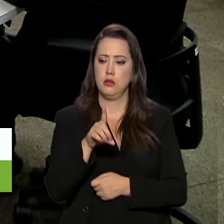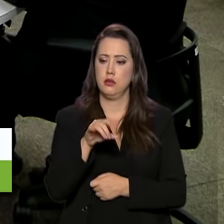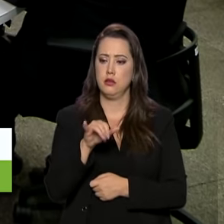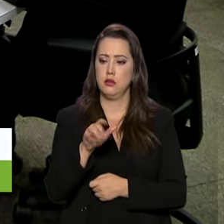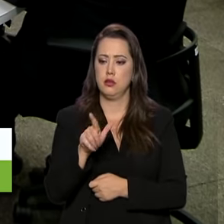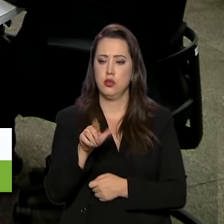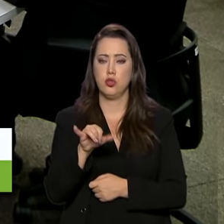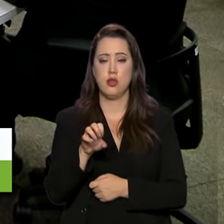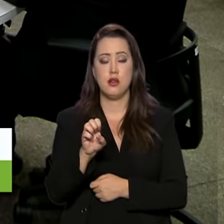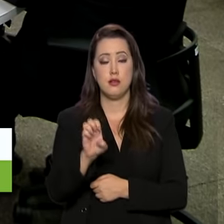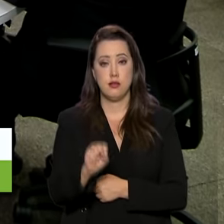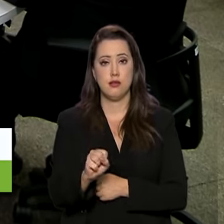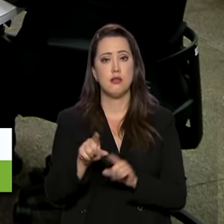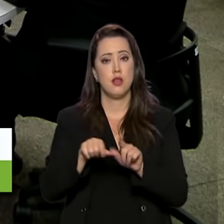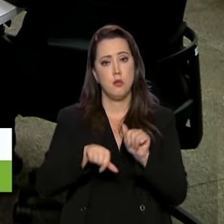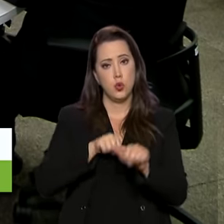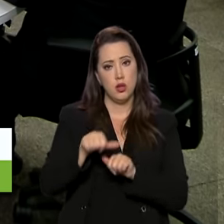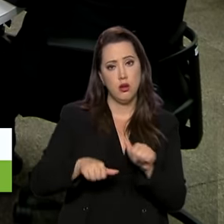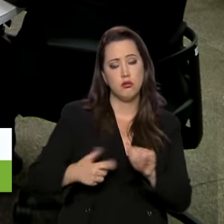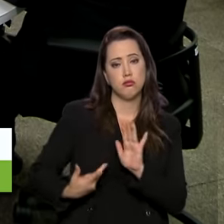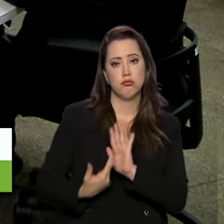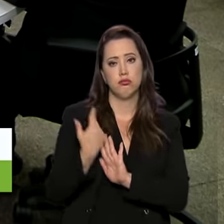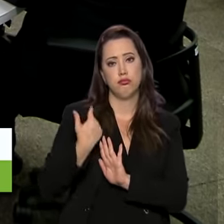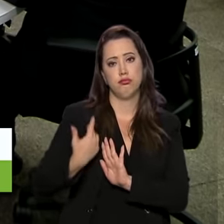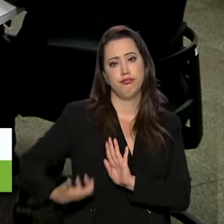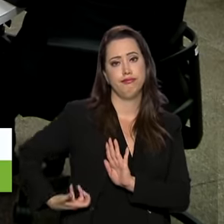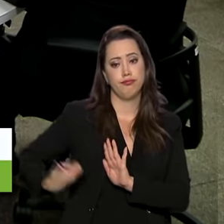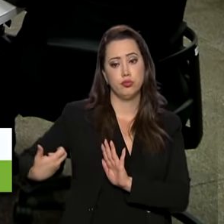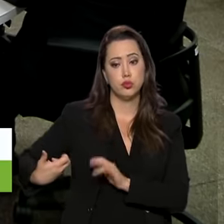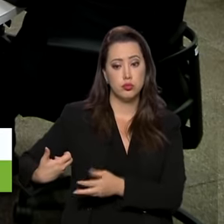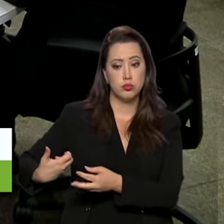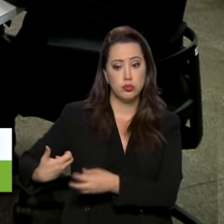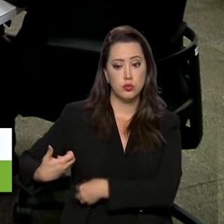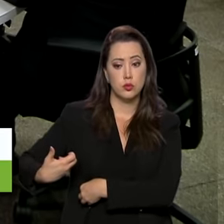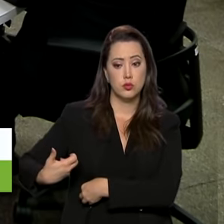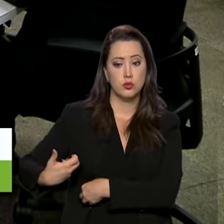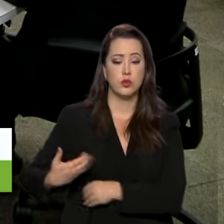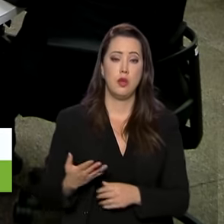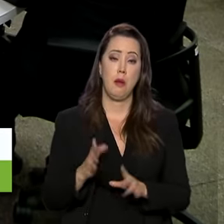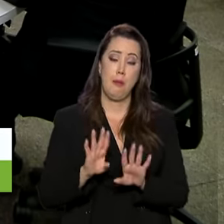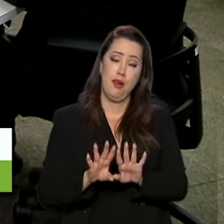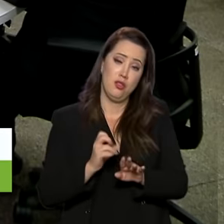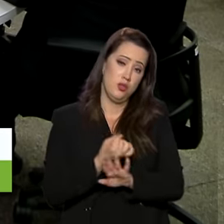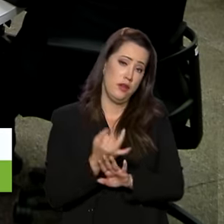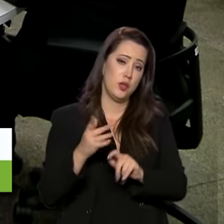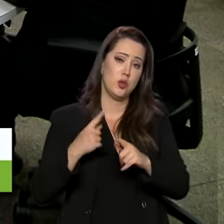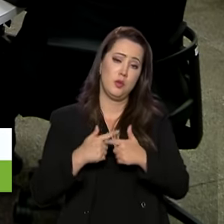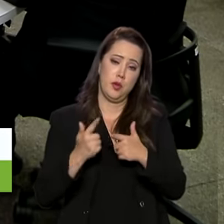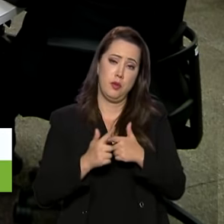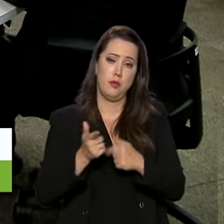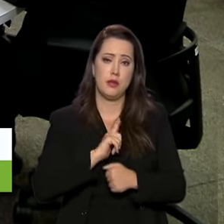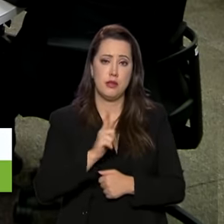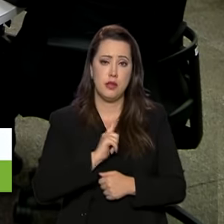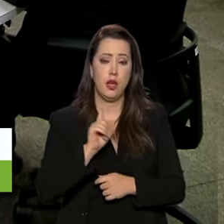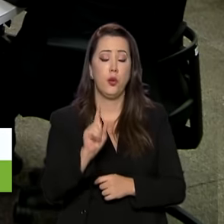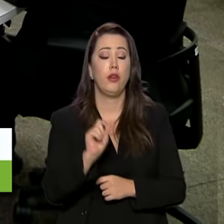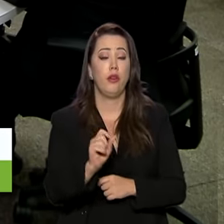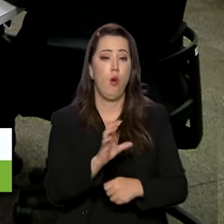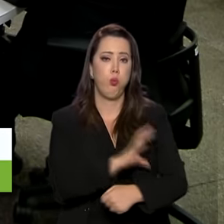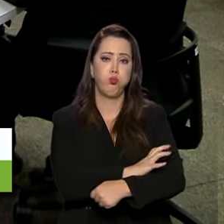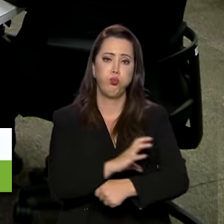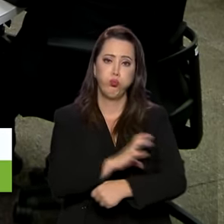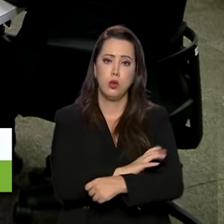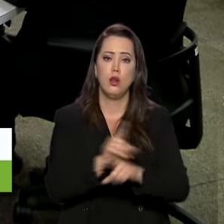e transplante renal vários fatores podem levar a condição mas as principais causas São a hipertensão